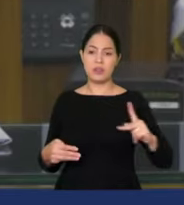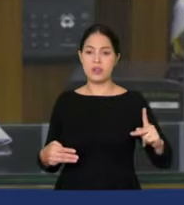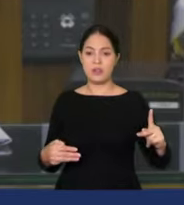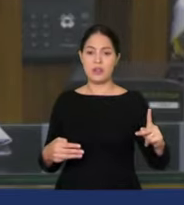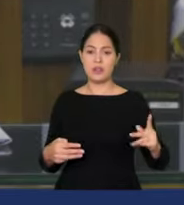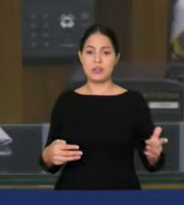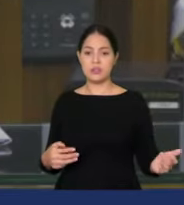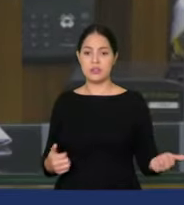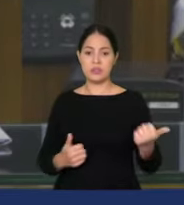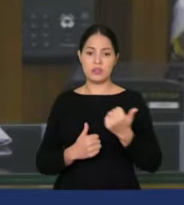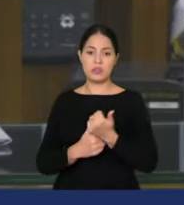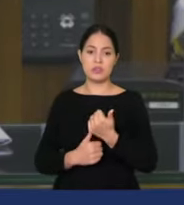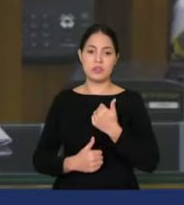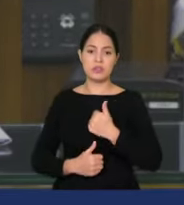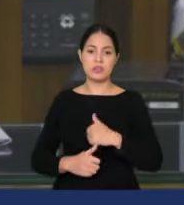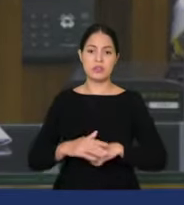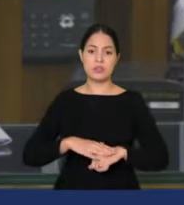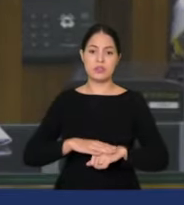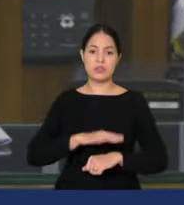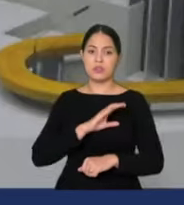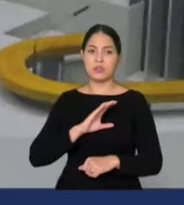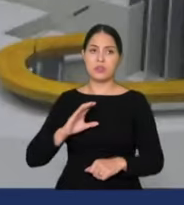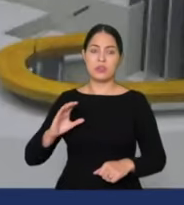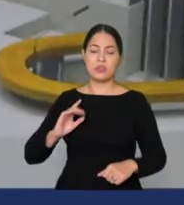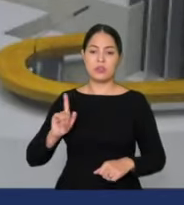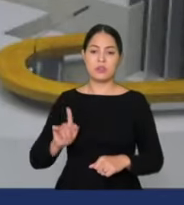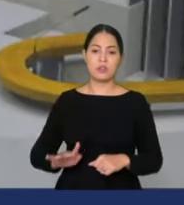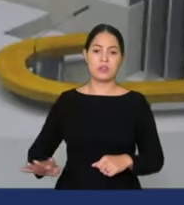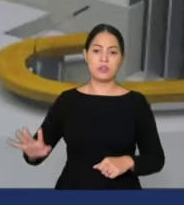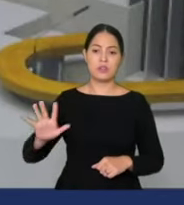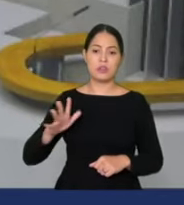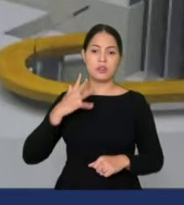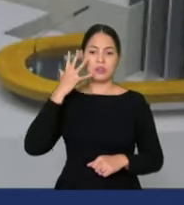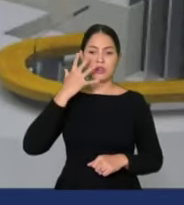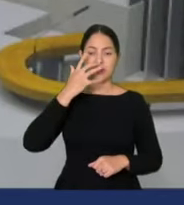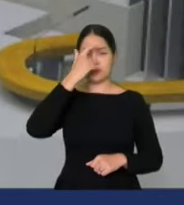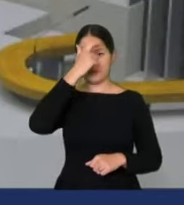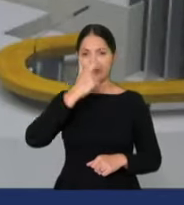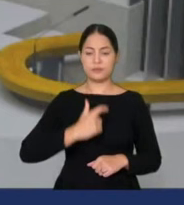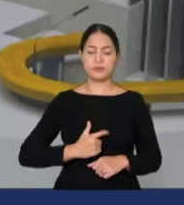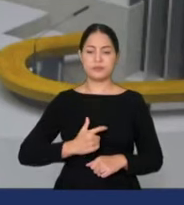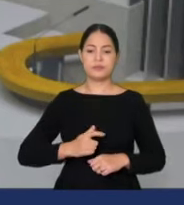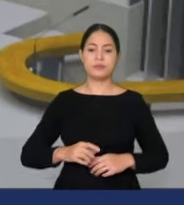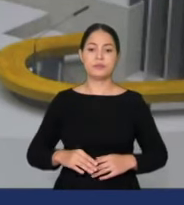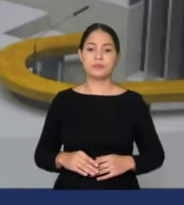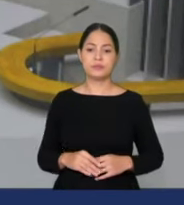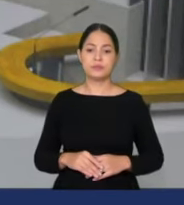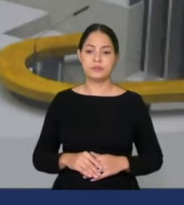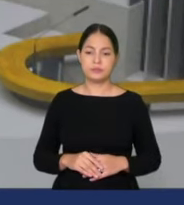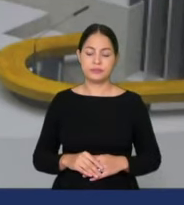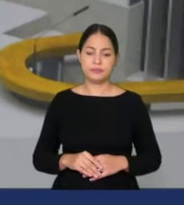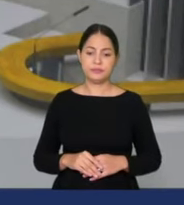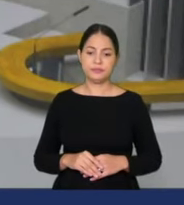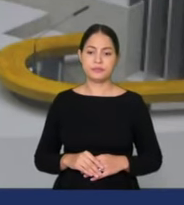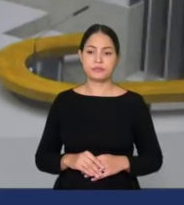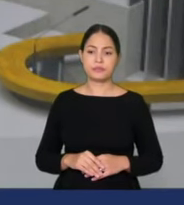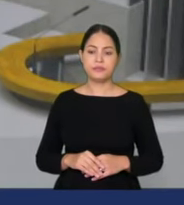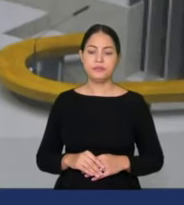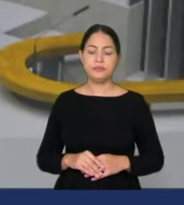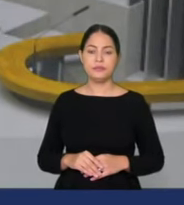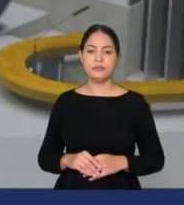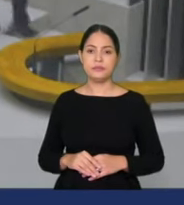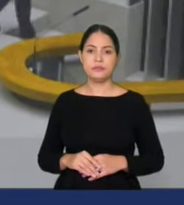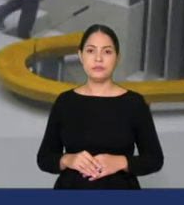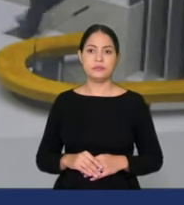geral pelo tempo da minha fala. Deputado Zé Neto abriu esta comissão